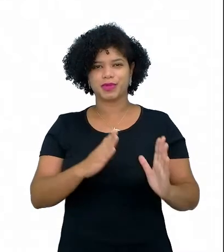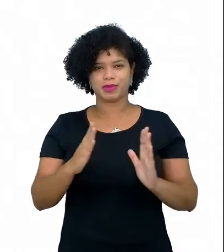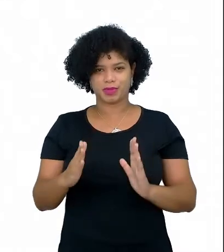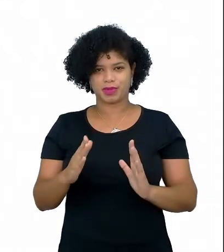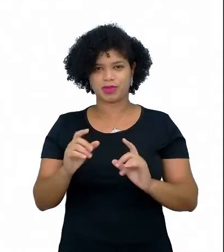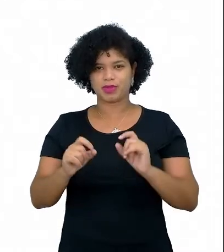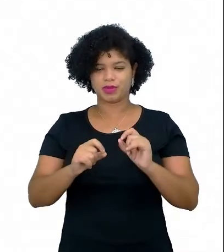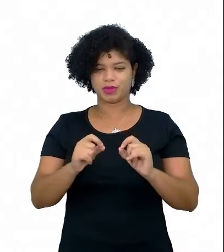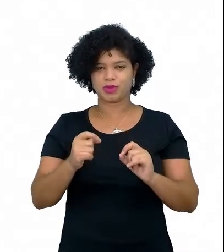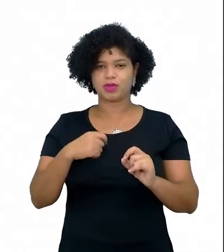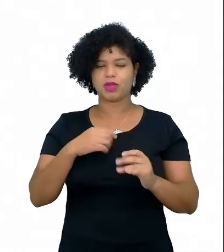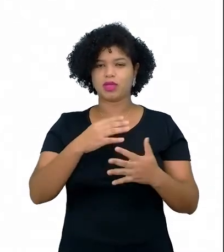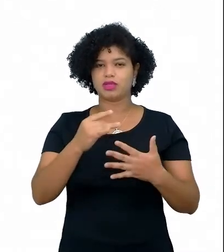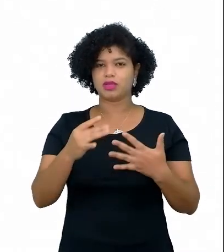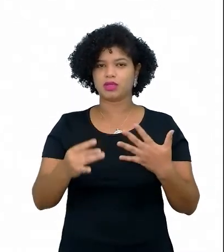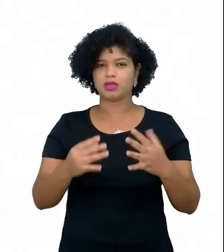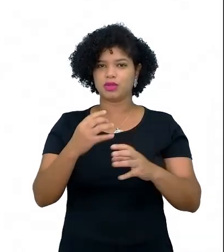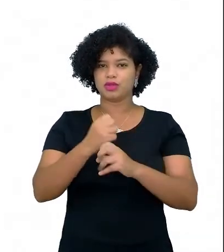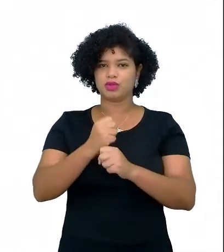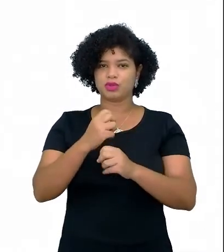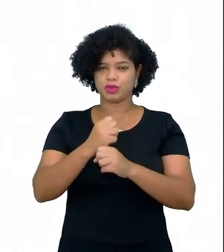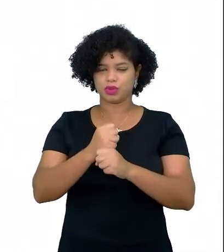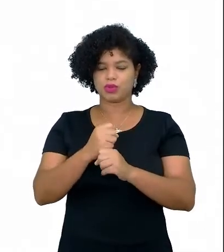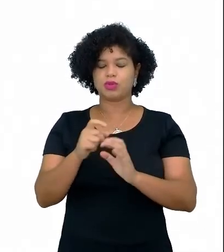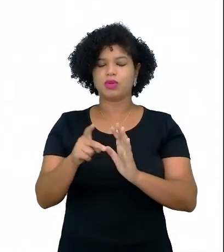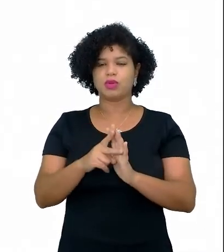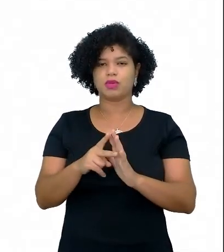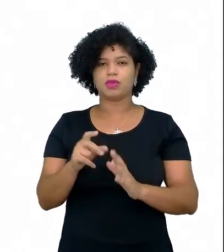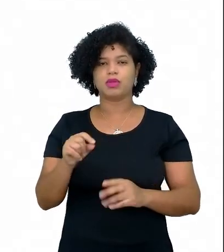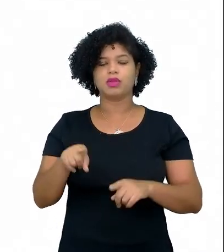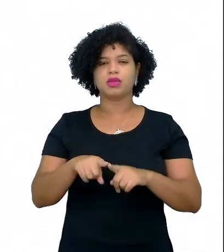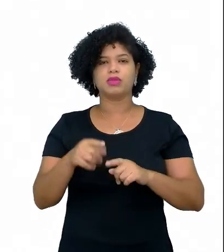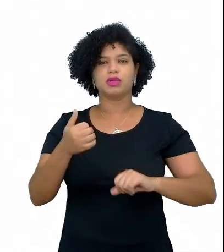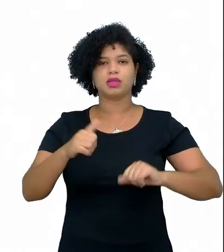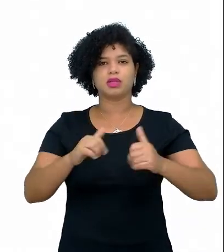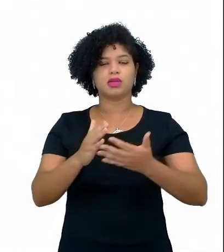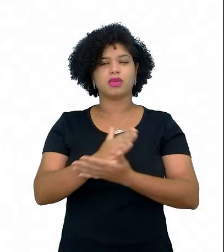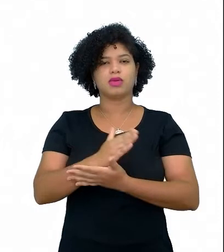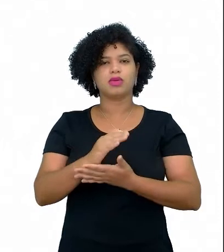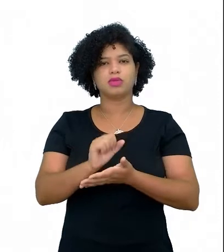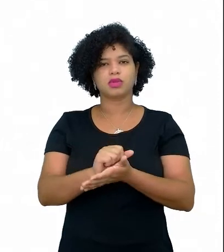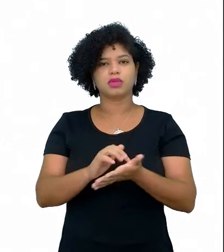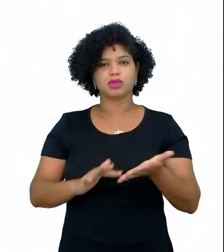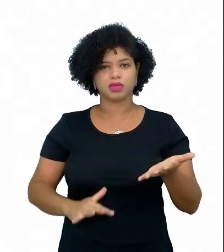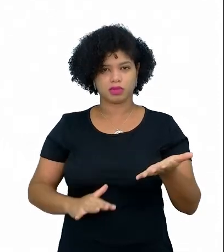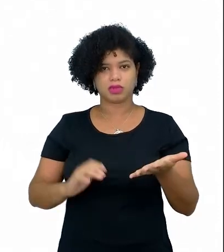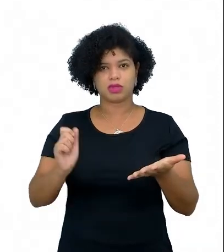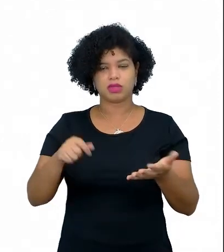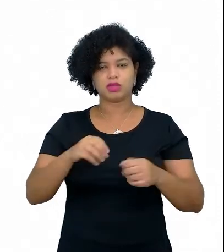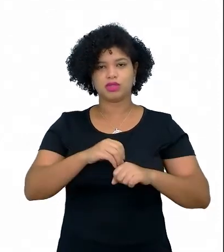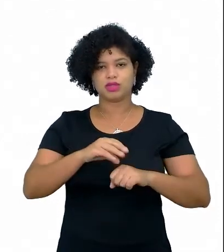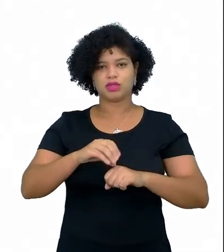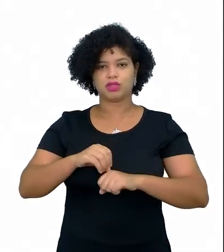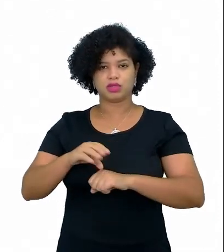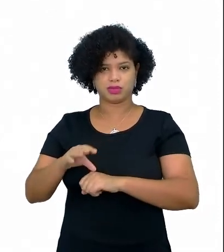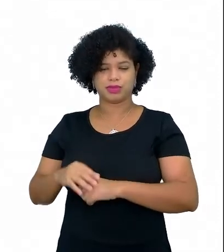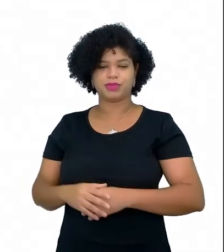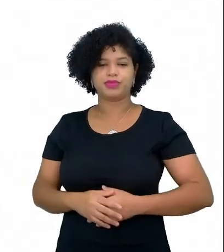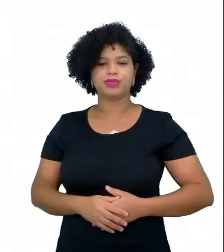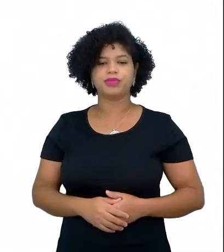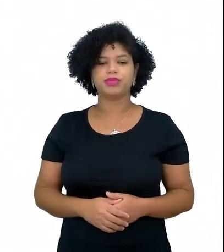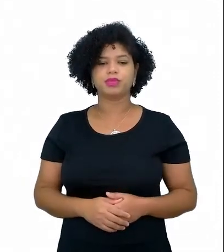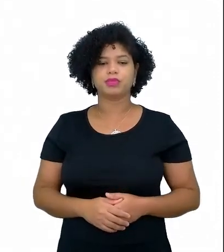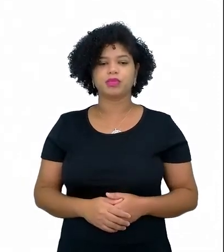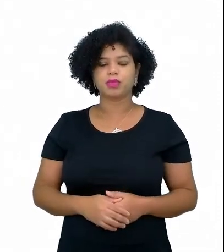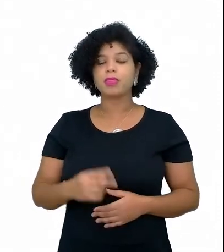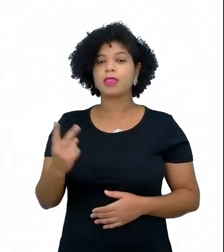nossas habilidades, calcular, ver os nossos objetivos, analisar as atividades para a gente poder fazer as nossas orientações. Bom, numa